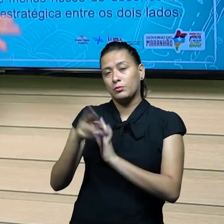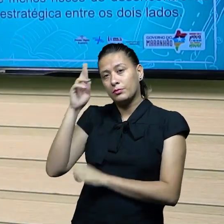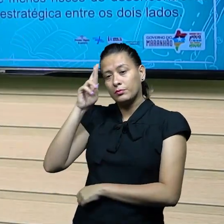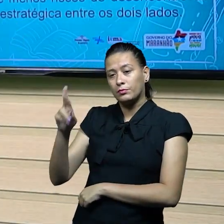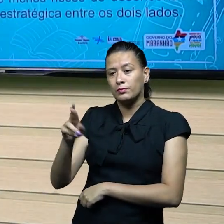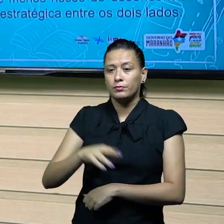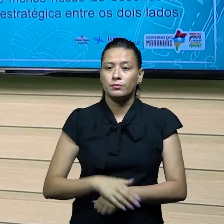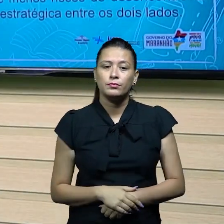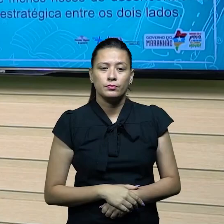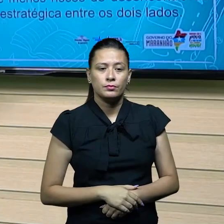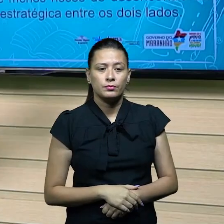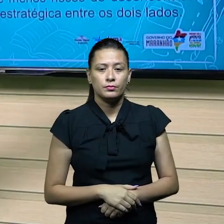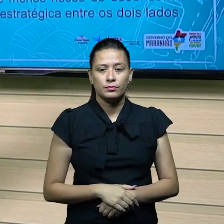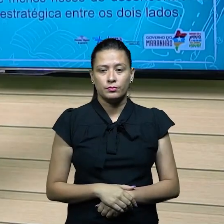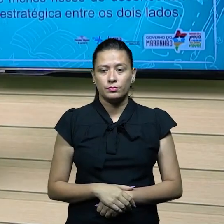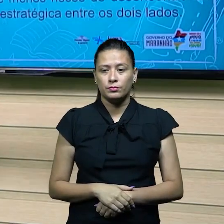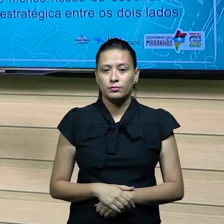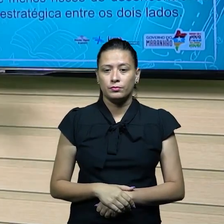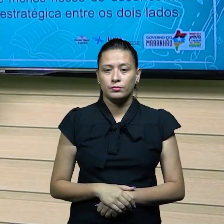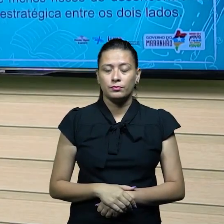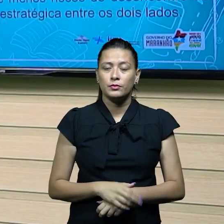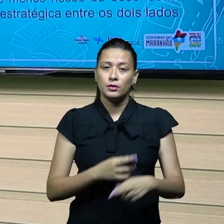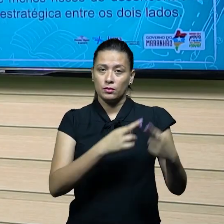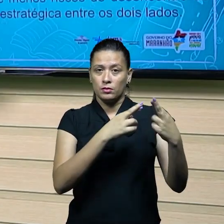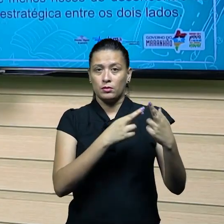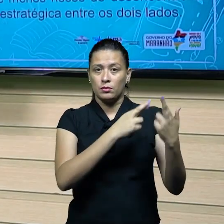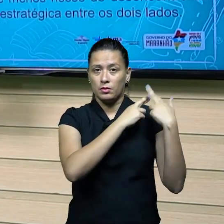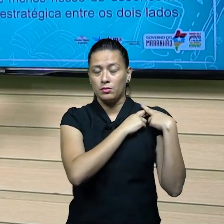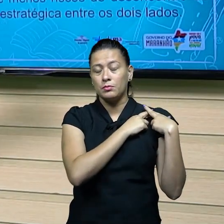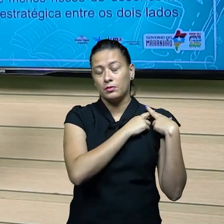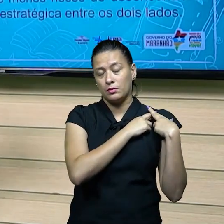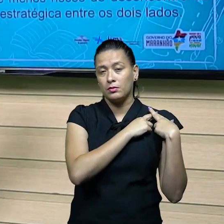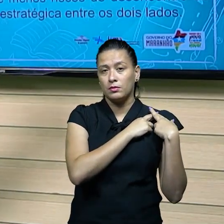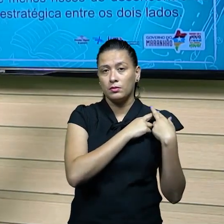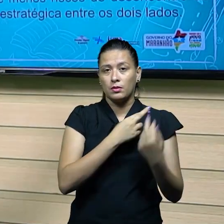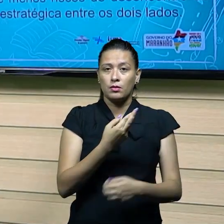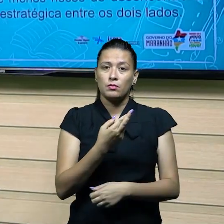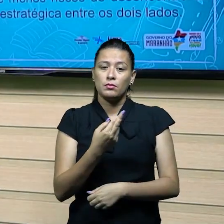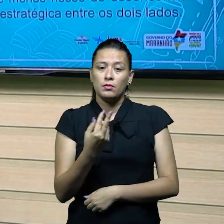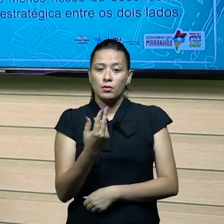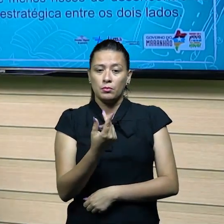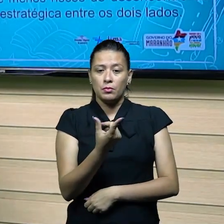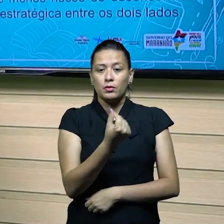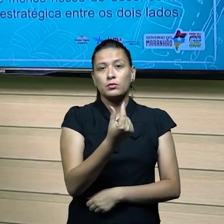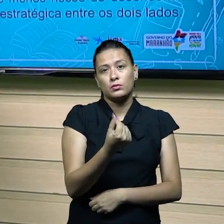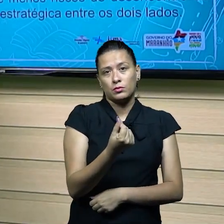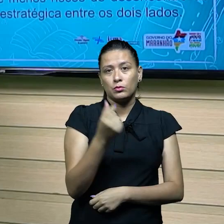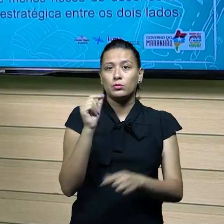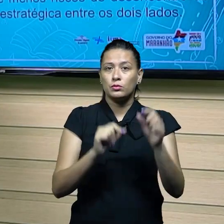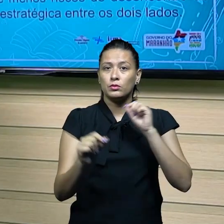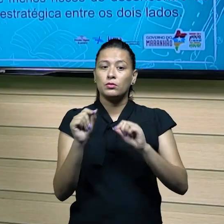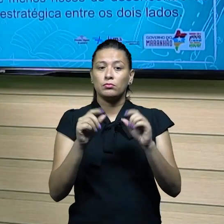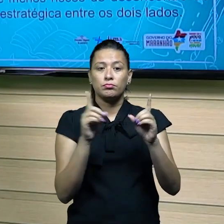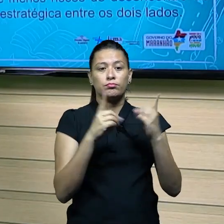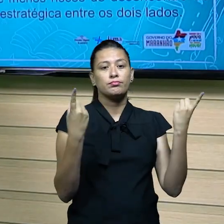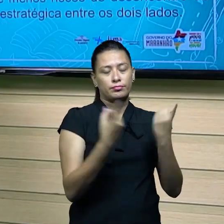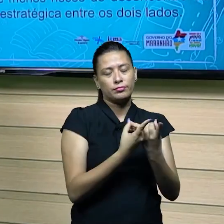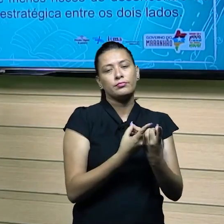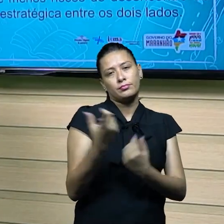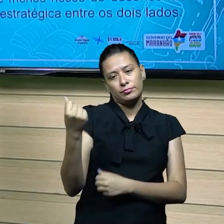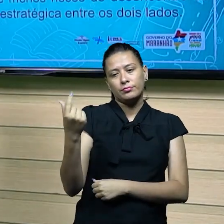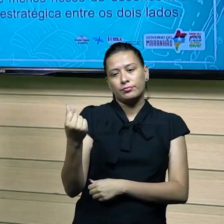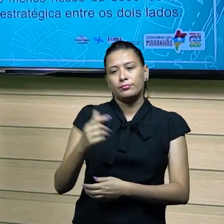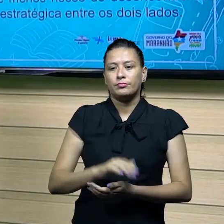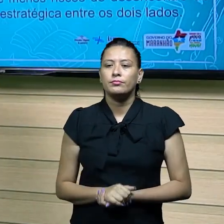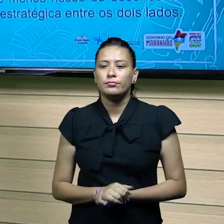pelos recursos é o departamento financeiro, tá? Sem intermédios, ou seja, ligado diretamente. Não tem nenhum terceiro no meio, não tem nenhuma